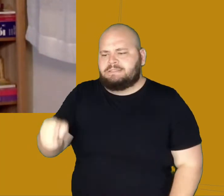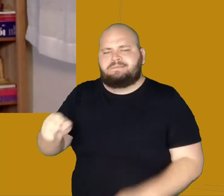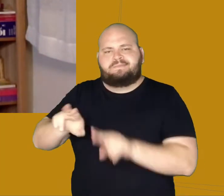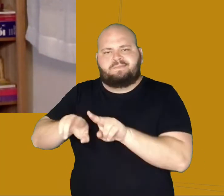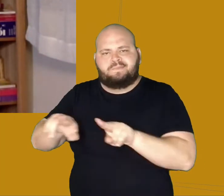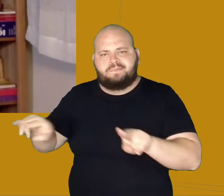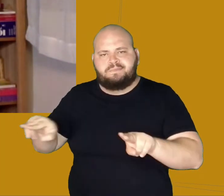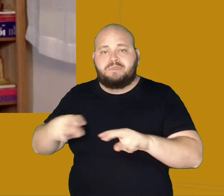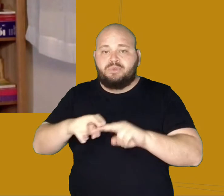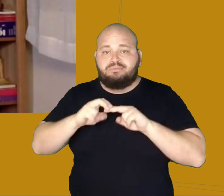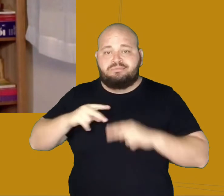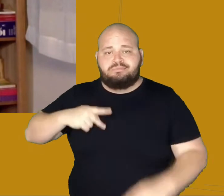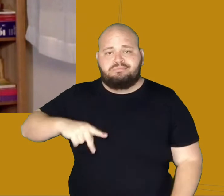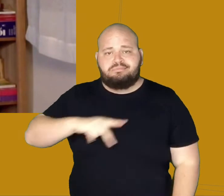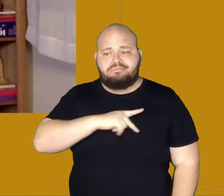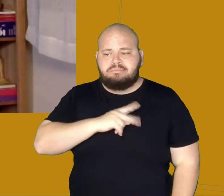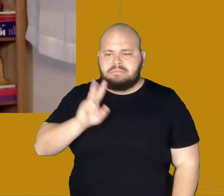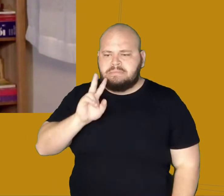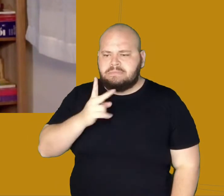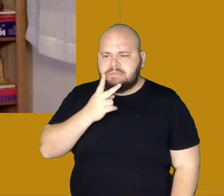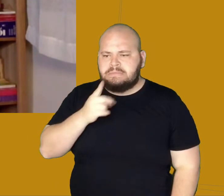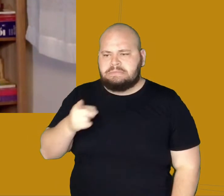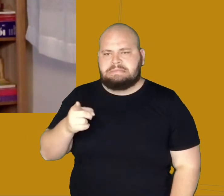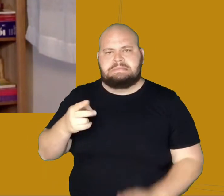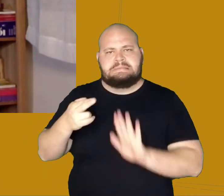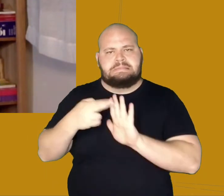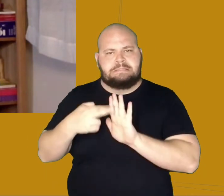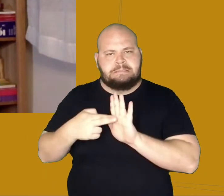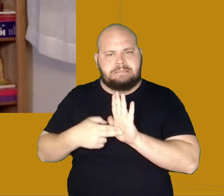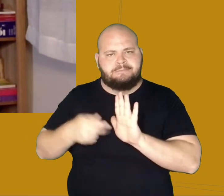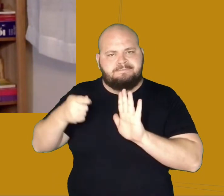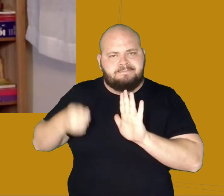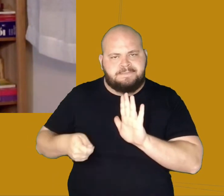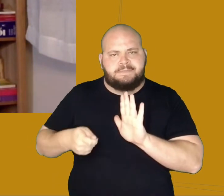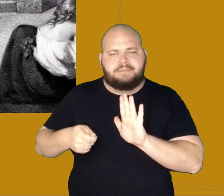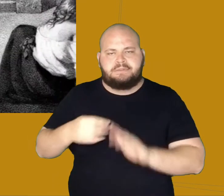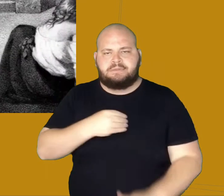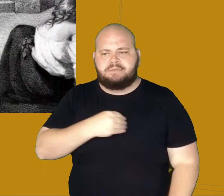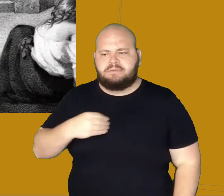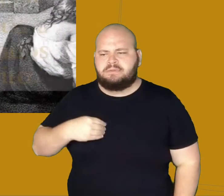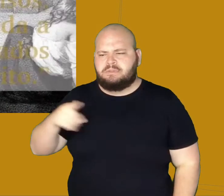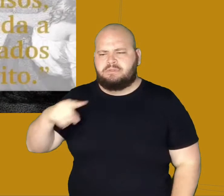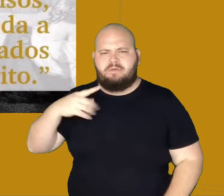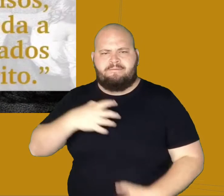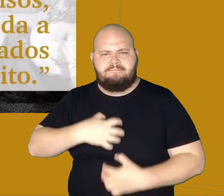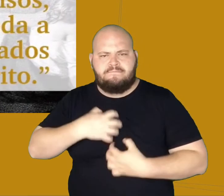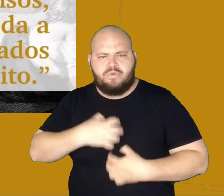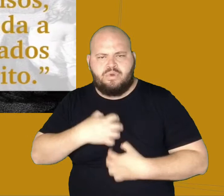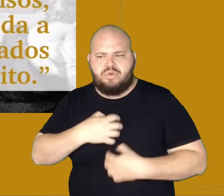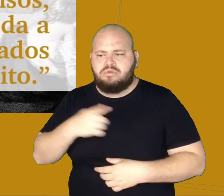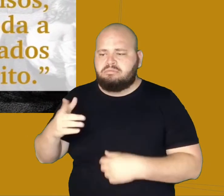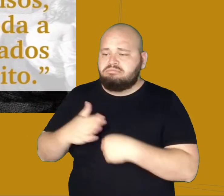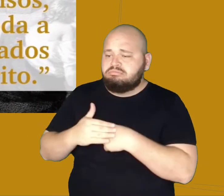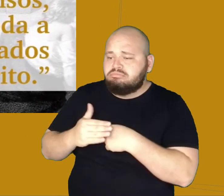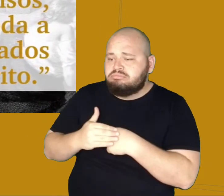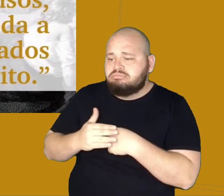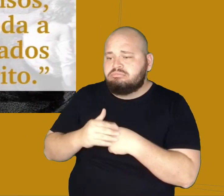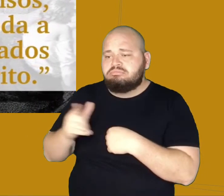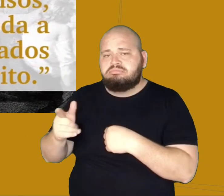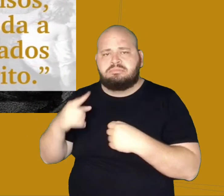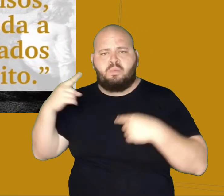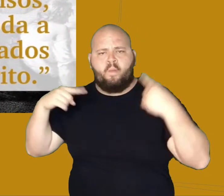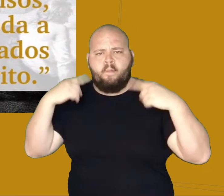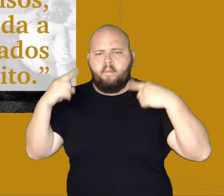a população reconhece e endossa os critérios aplicados pelo médico. Eram furiosos, eram mansos,